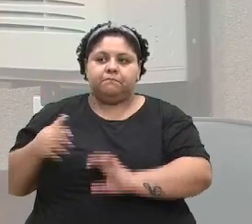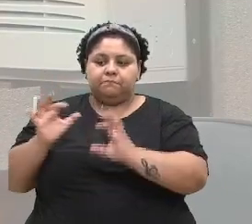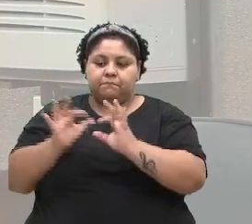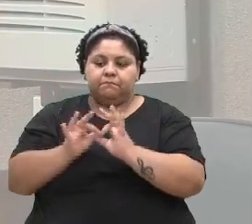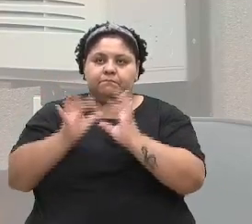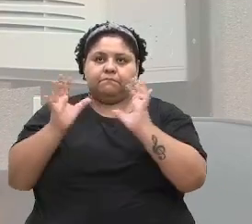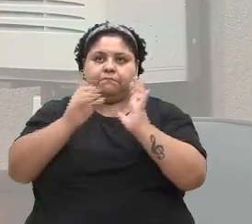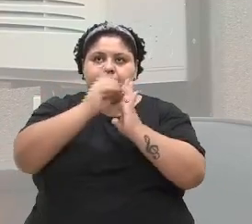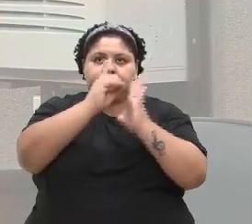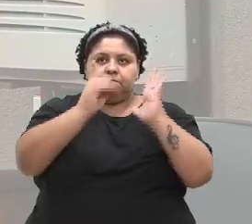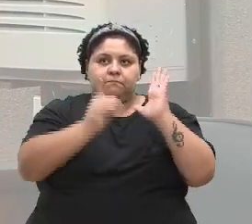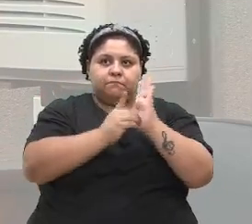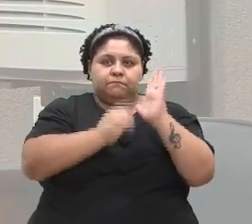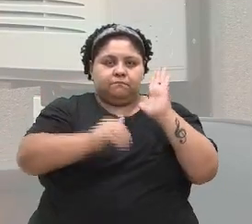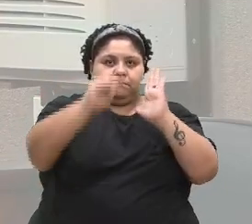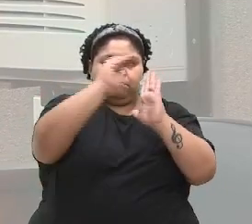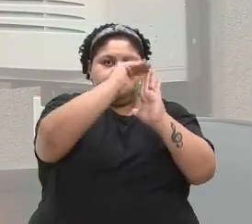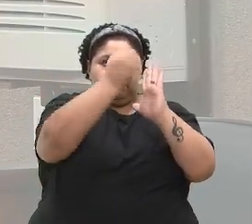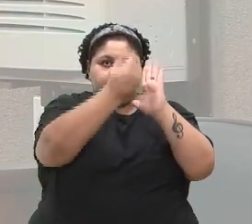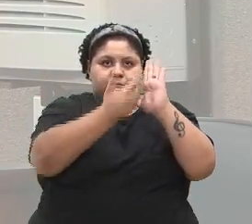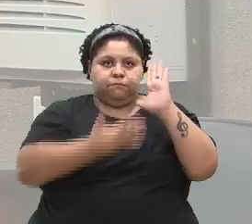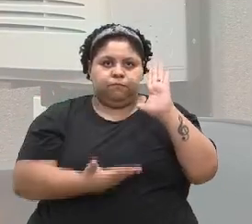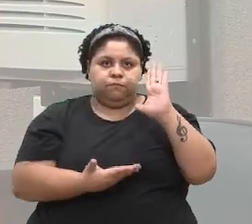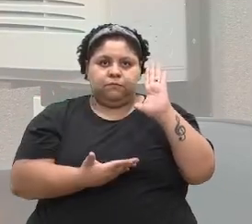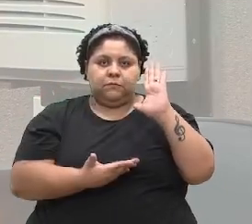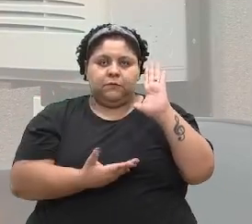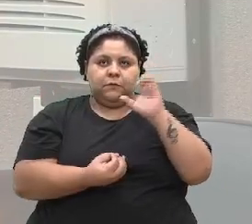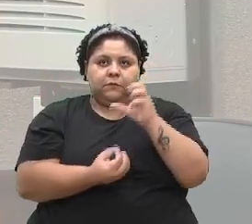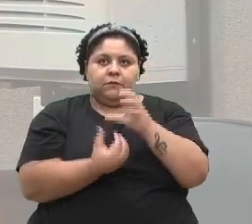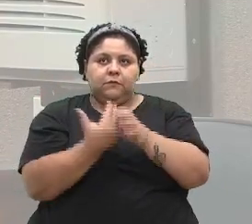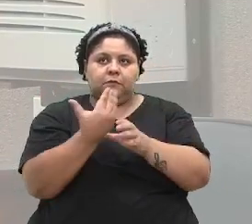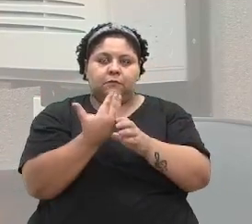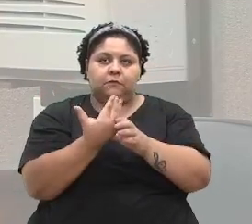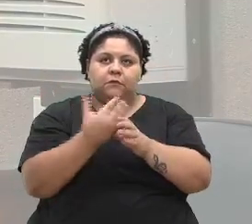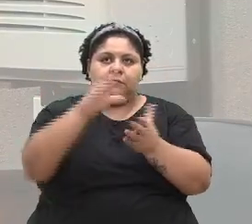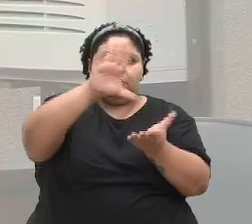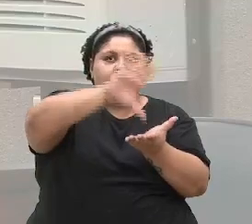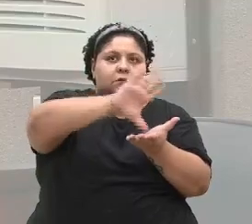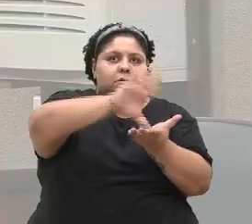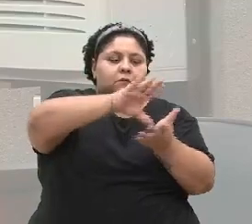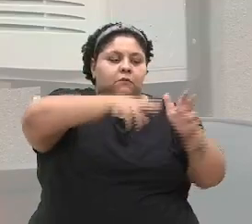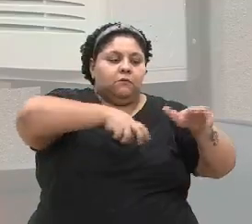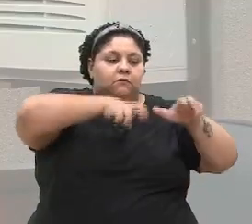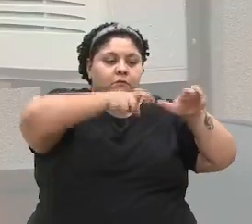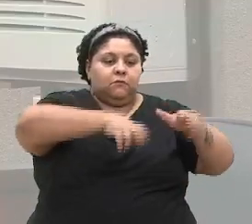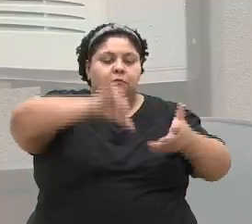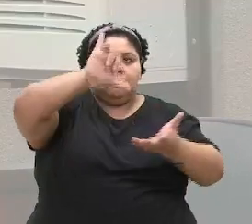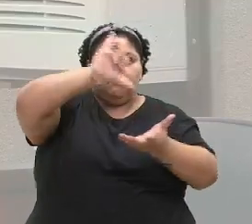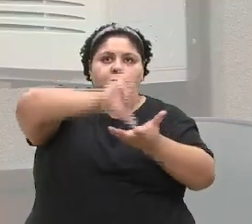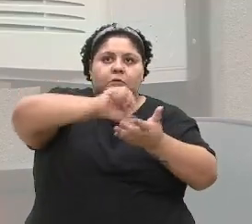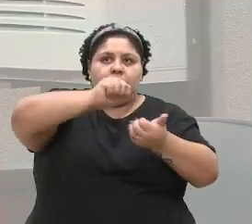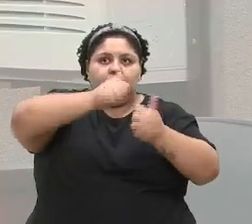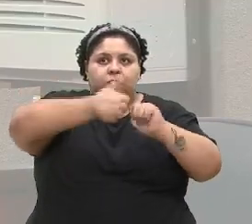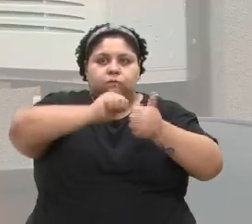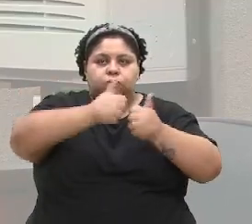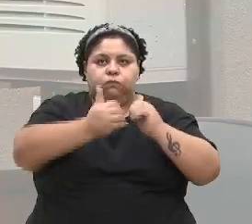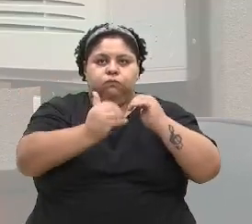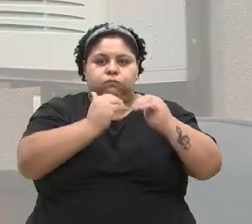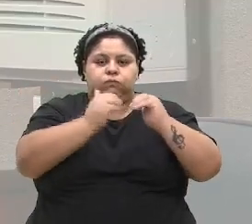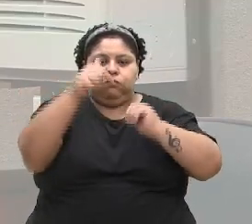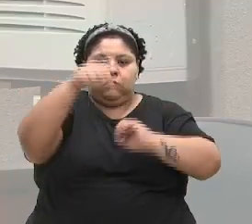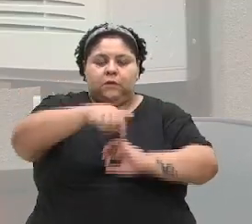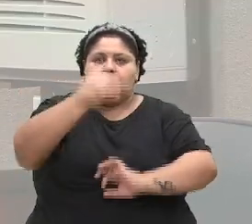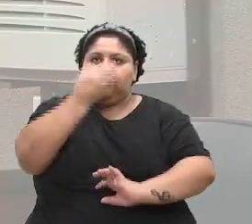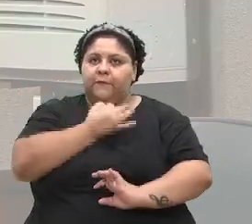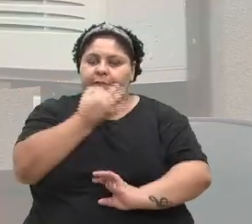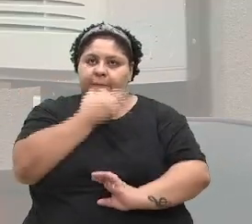pelo decreto acima citado, e instalação do Parque Rural e do Centro Esportivo Automotor no município de Caxias